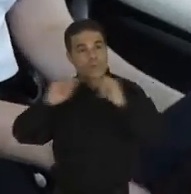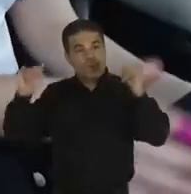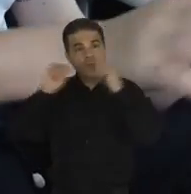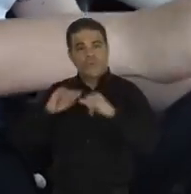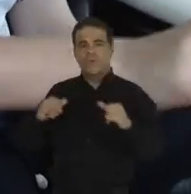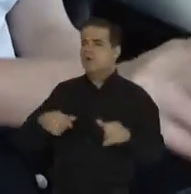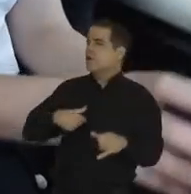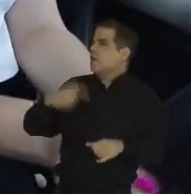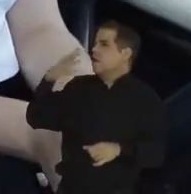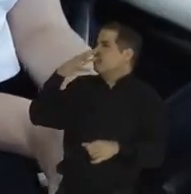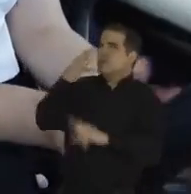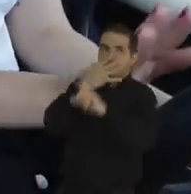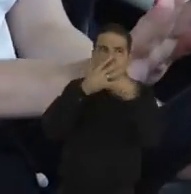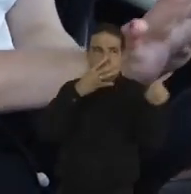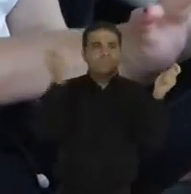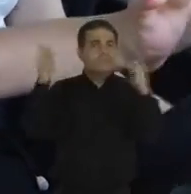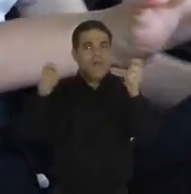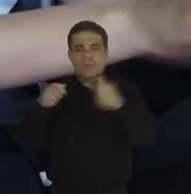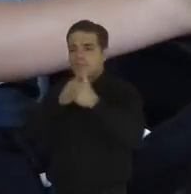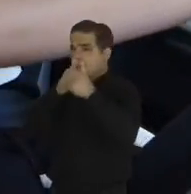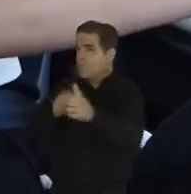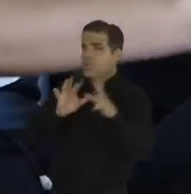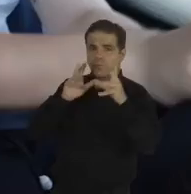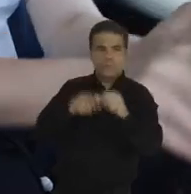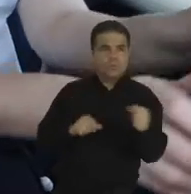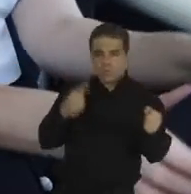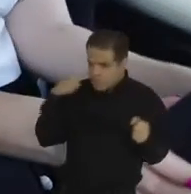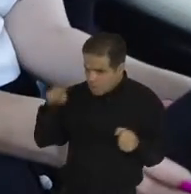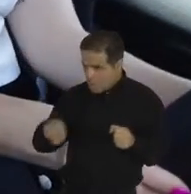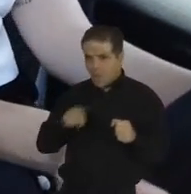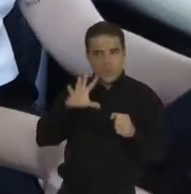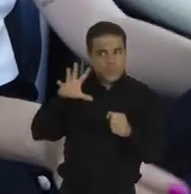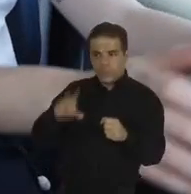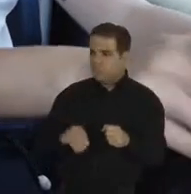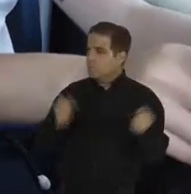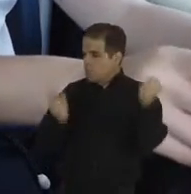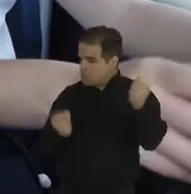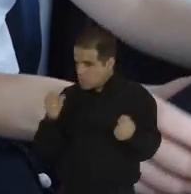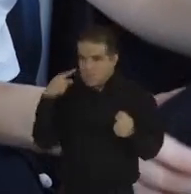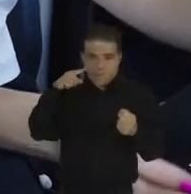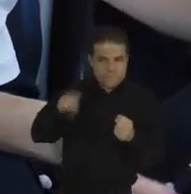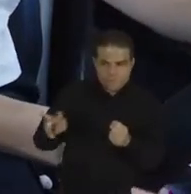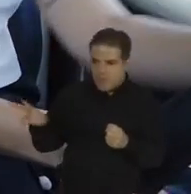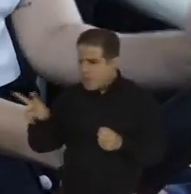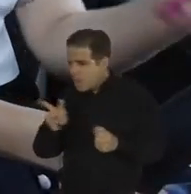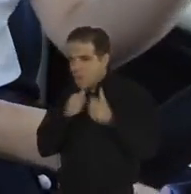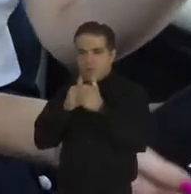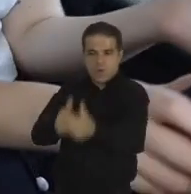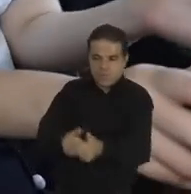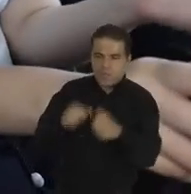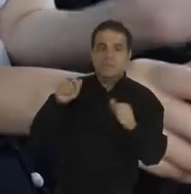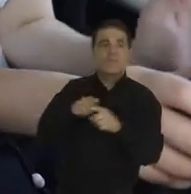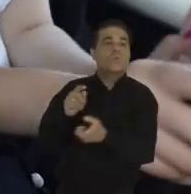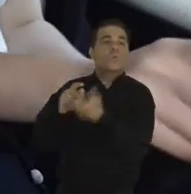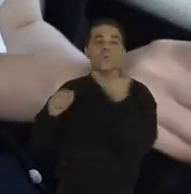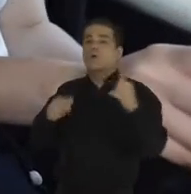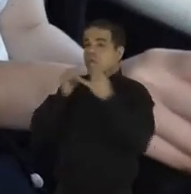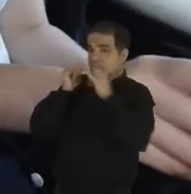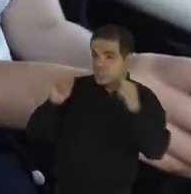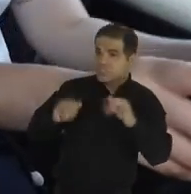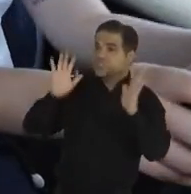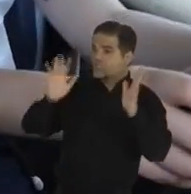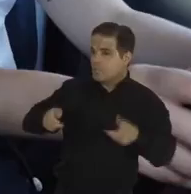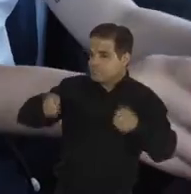não é impressionante porque dá para acompanhar tudo isso aqui do painel do motorista né dá para gente acompanhar inclusive quanto de energia